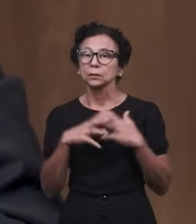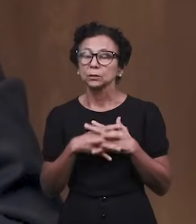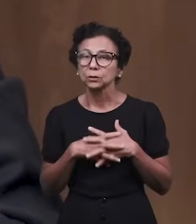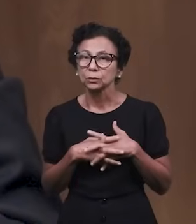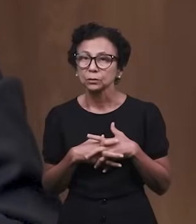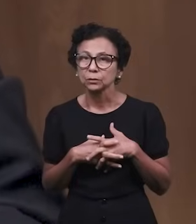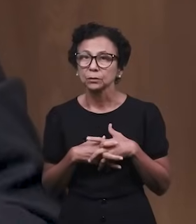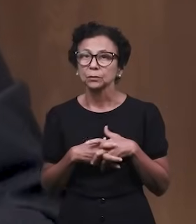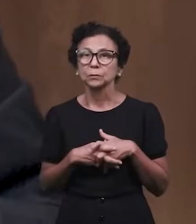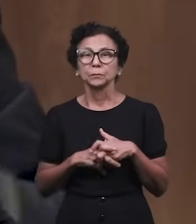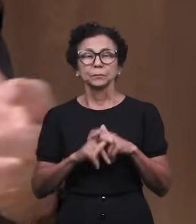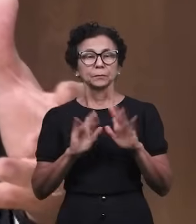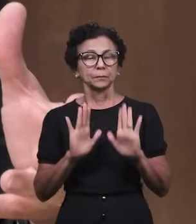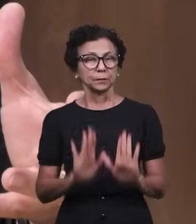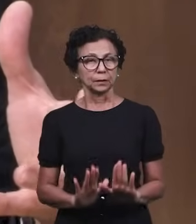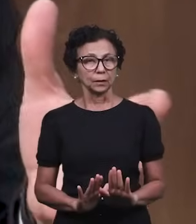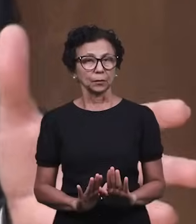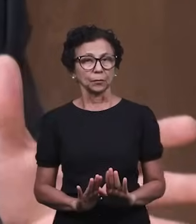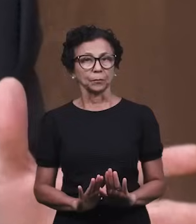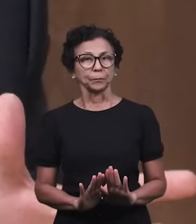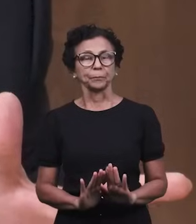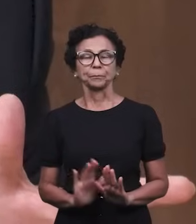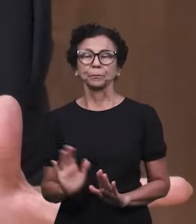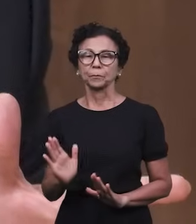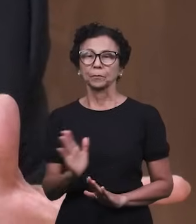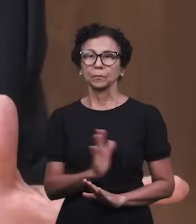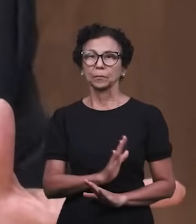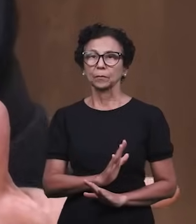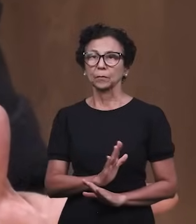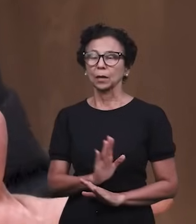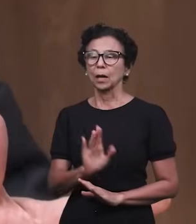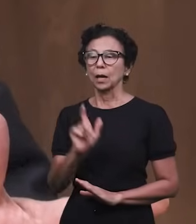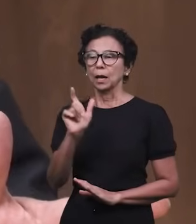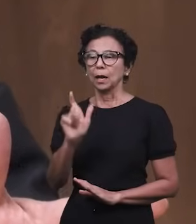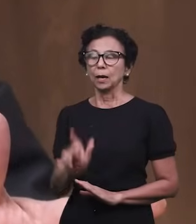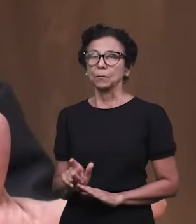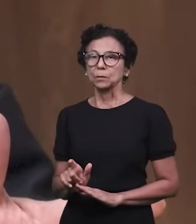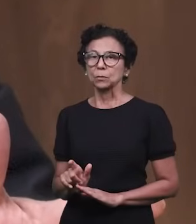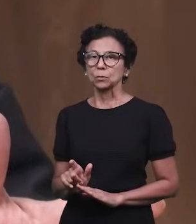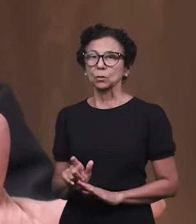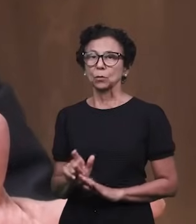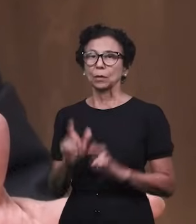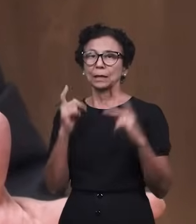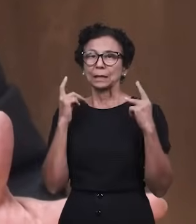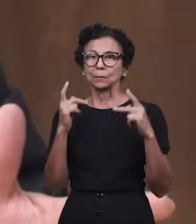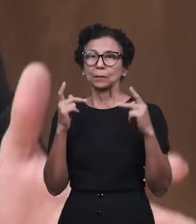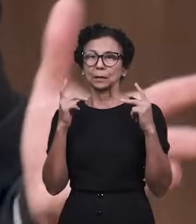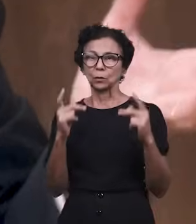nos indica? Aquela pessoa que pregou, ela não deve ser usada, né?